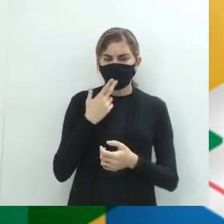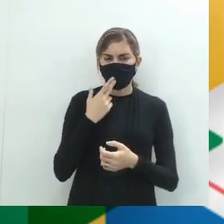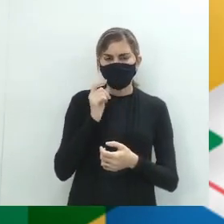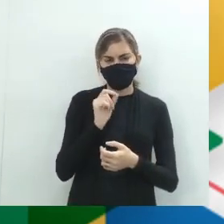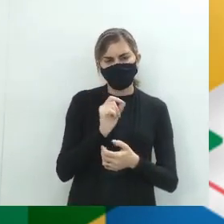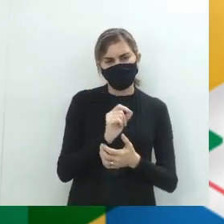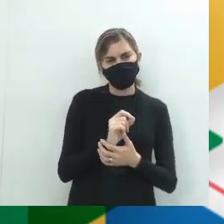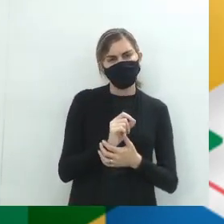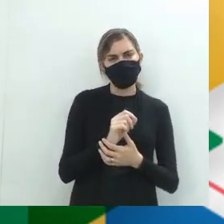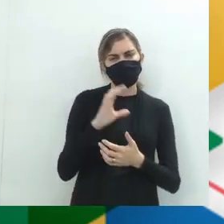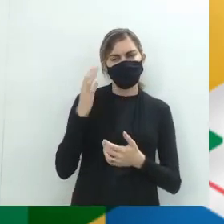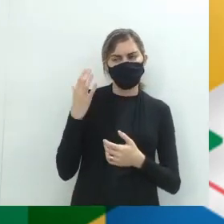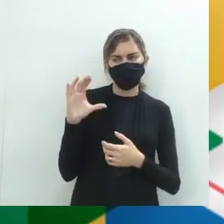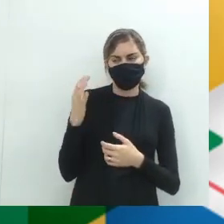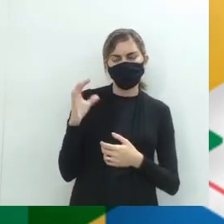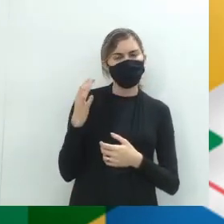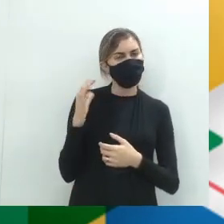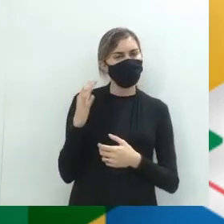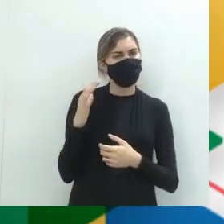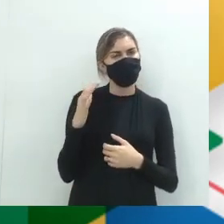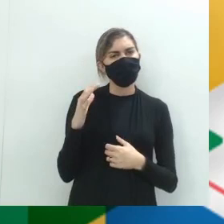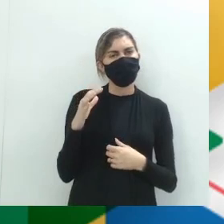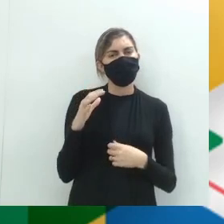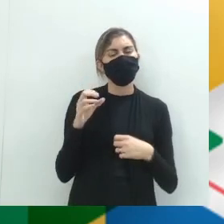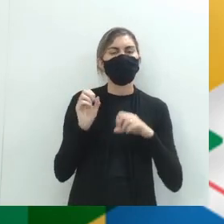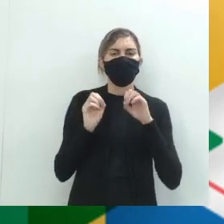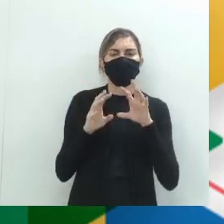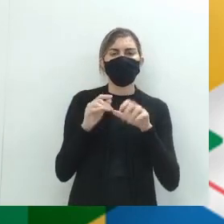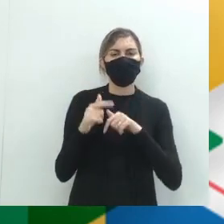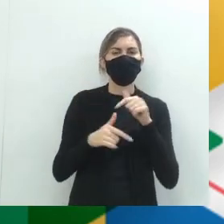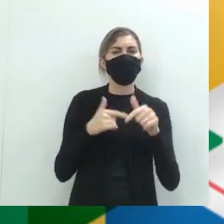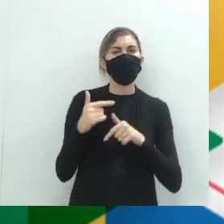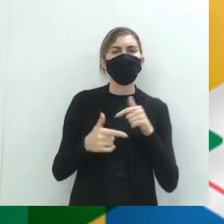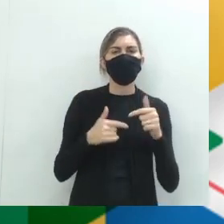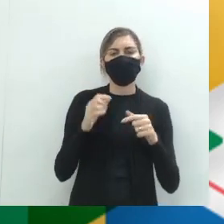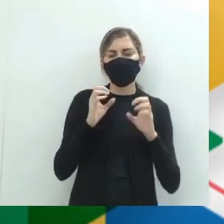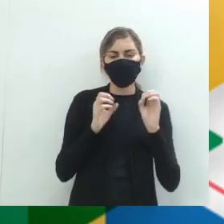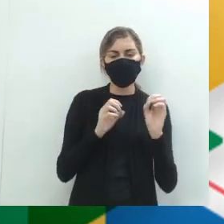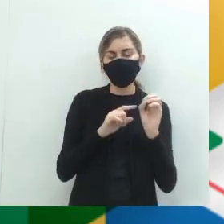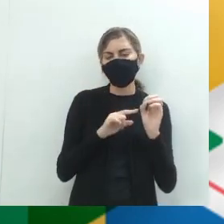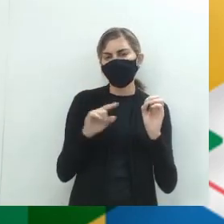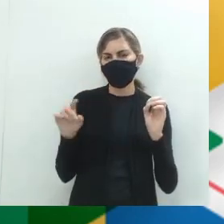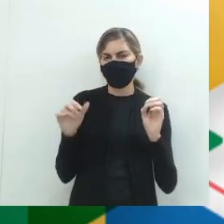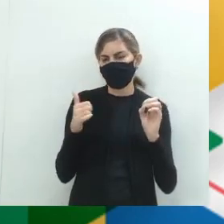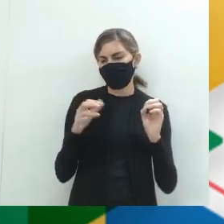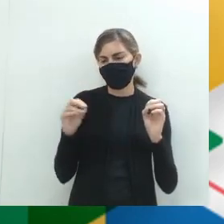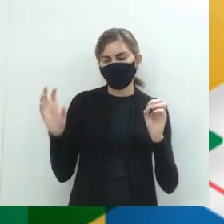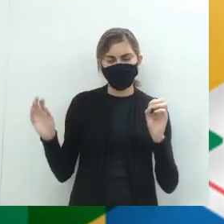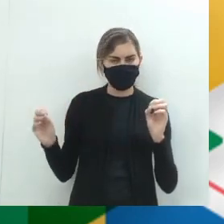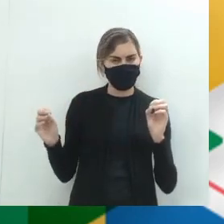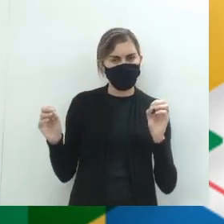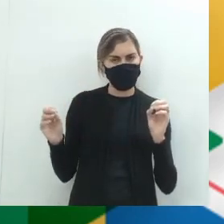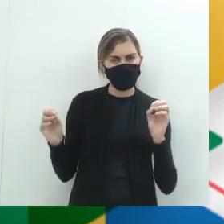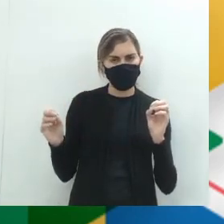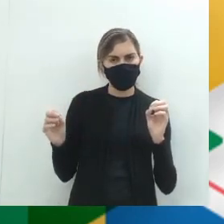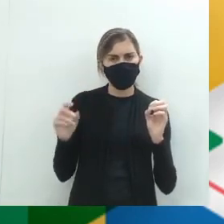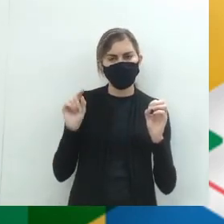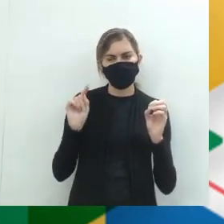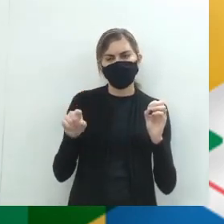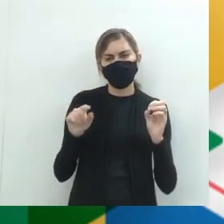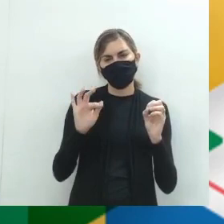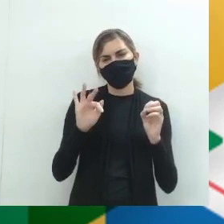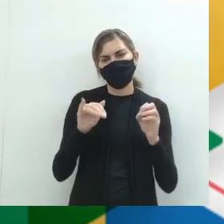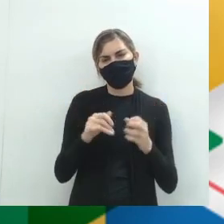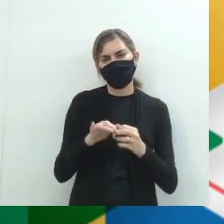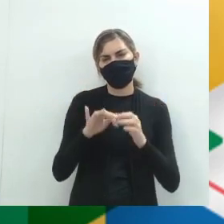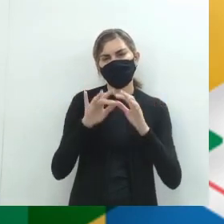para mim. Celsius trabalhou com os valores 0 e 100. O ponto de fusão